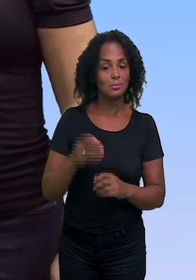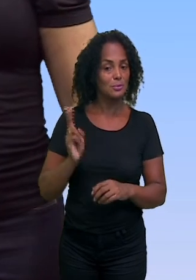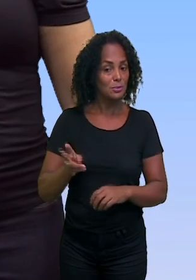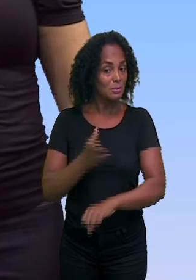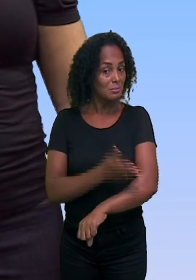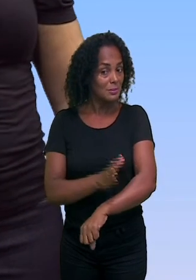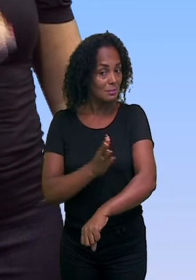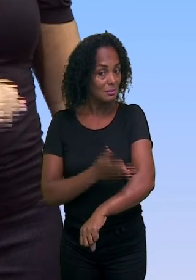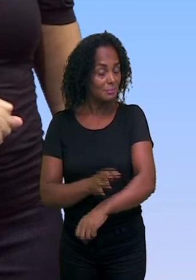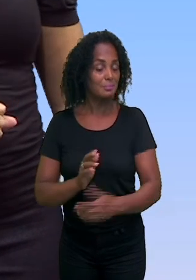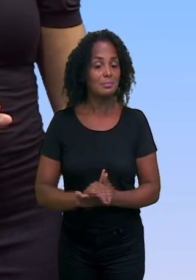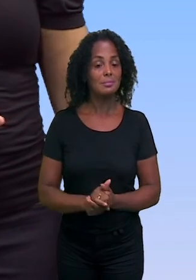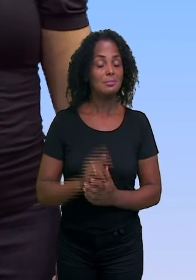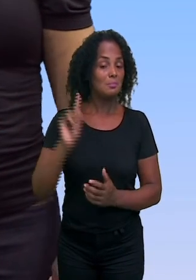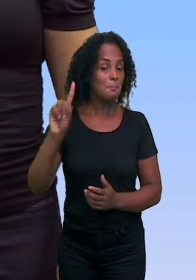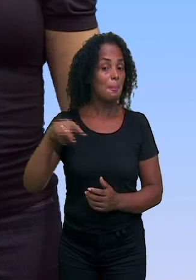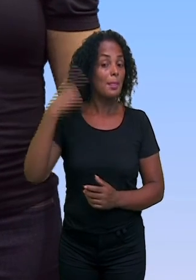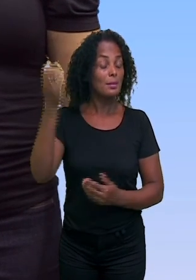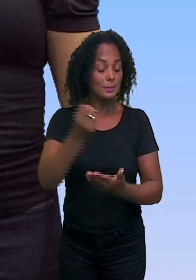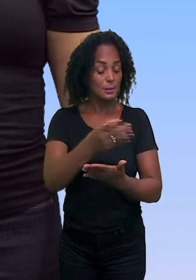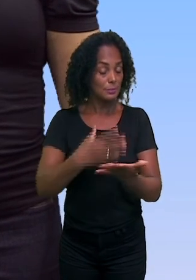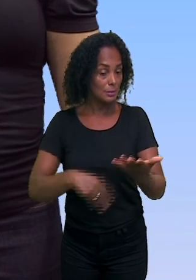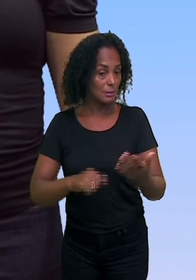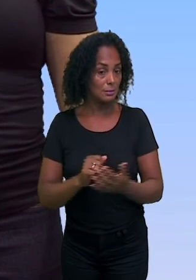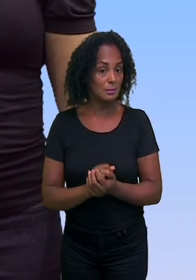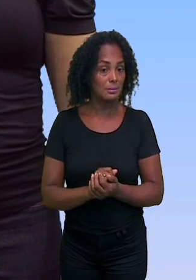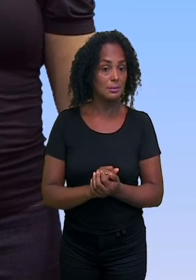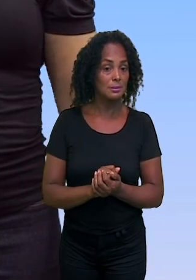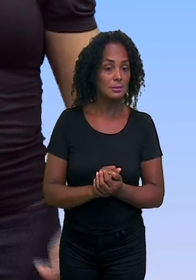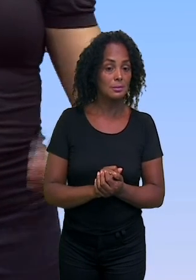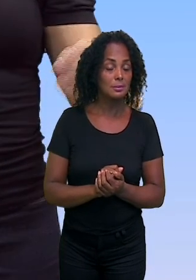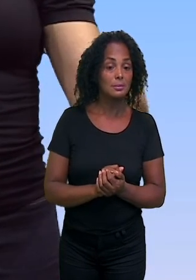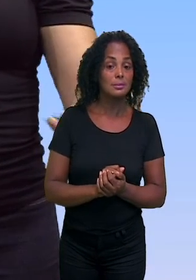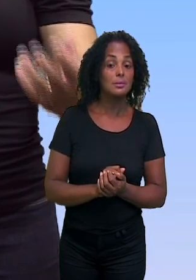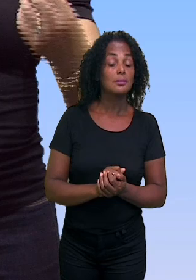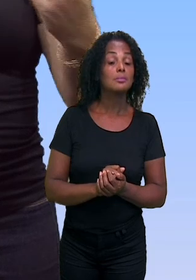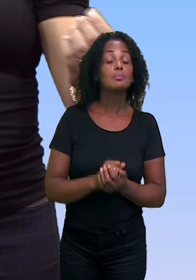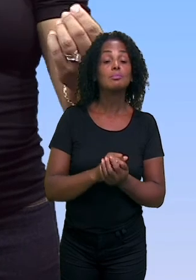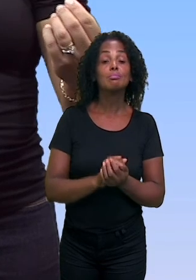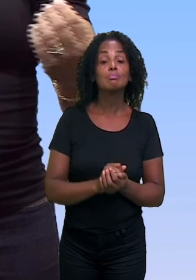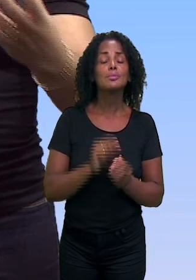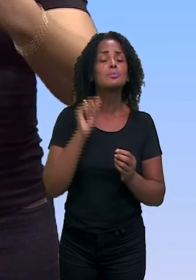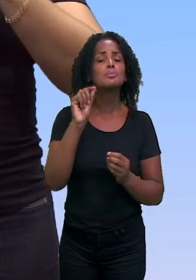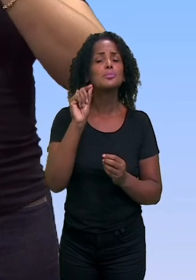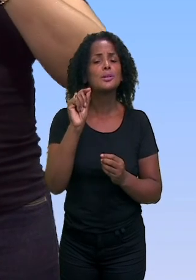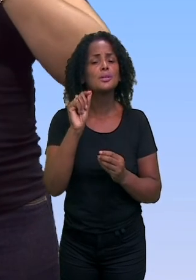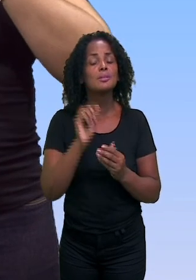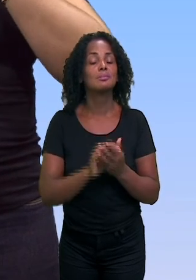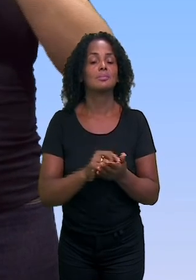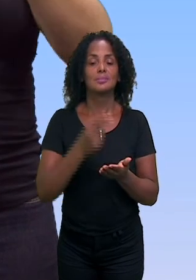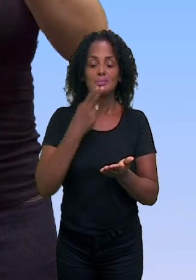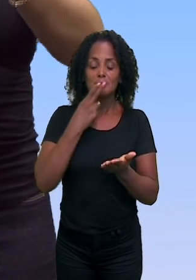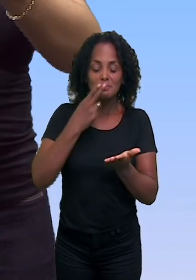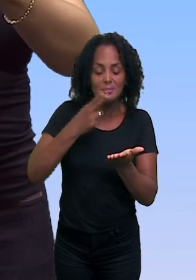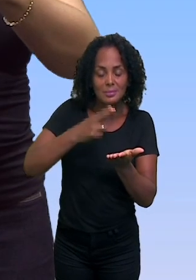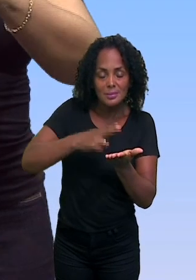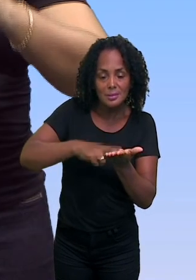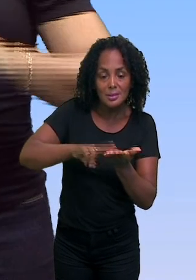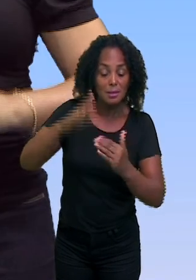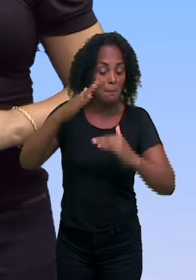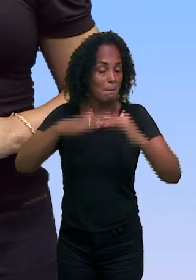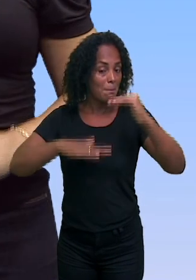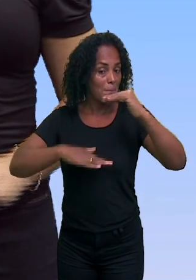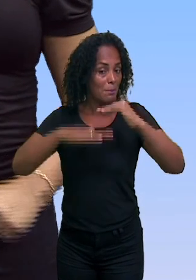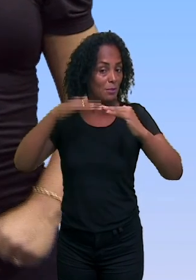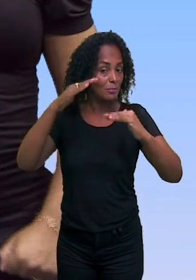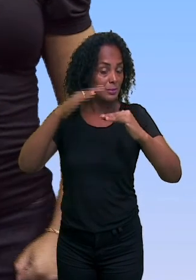vamos pra próxima atividade esse aqui é o nosso carteiro ou si mesmo Eu vou soletrar e você vai